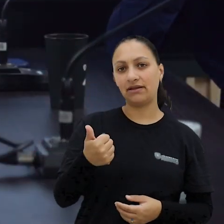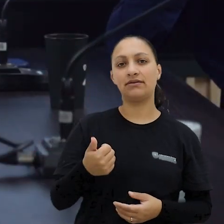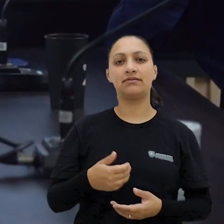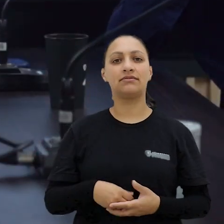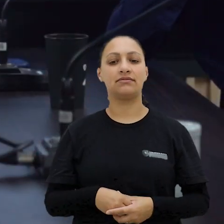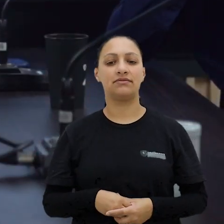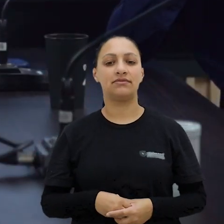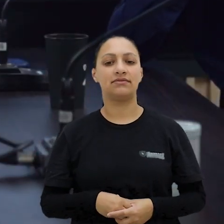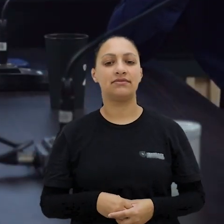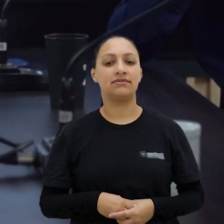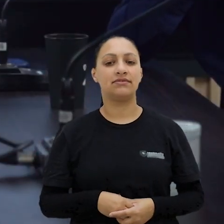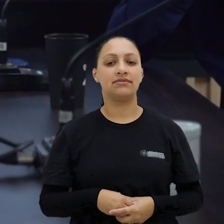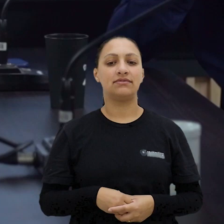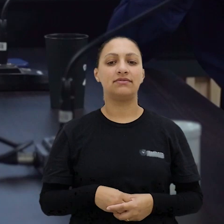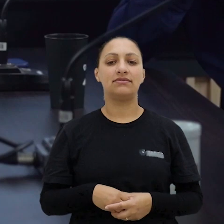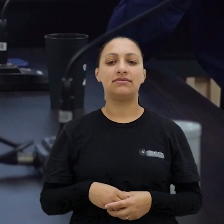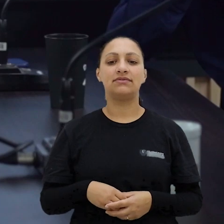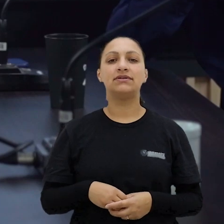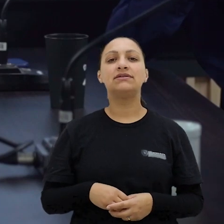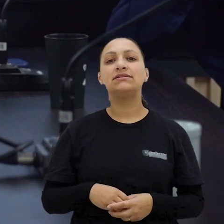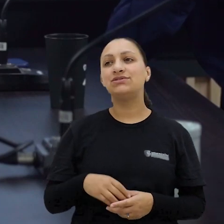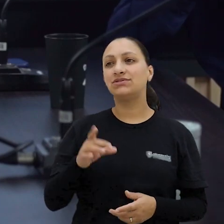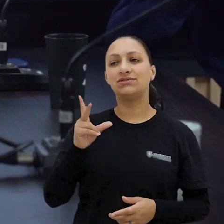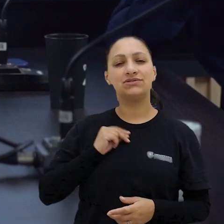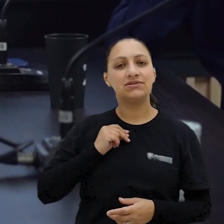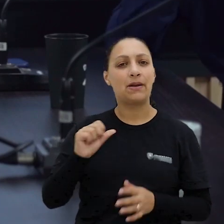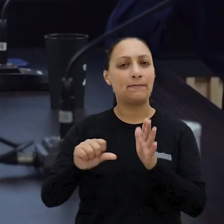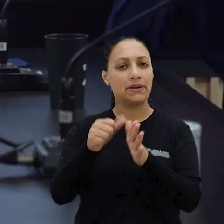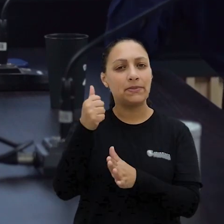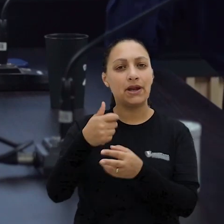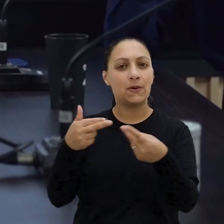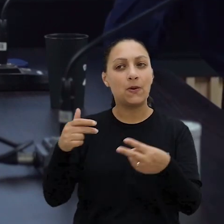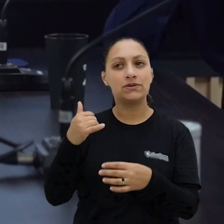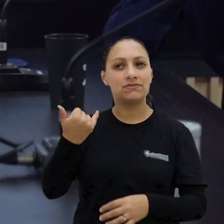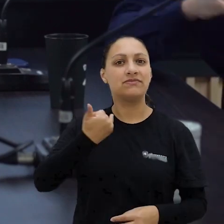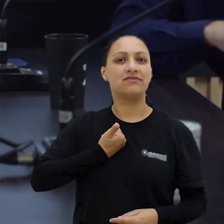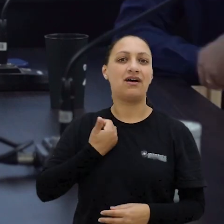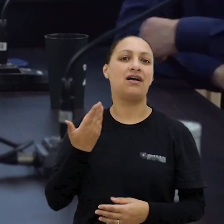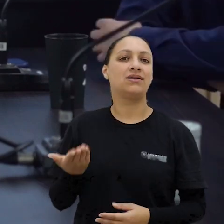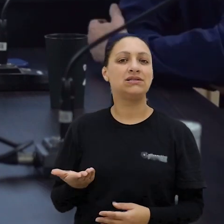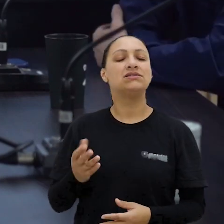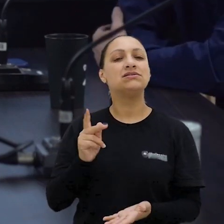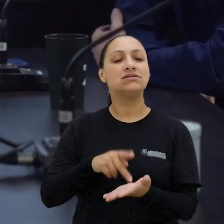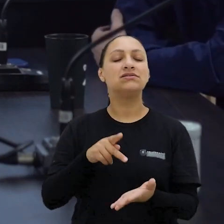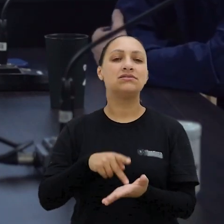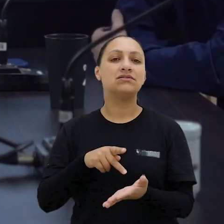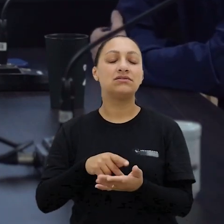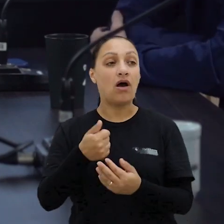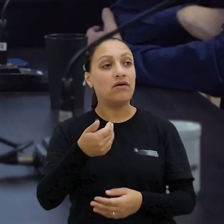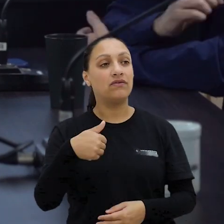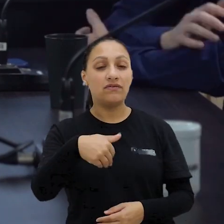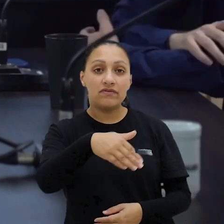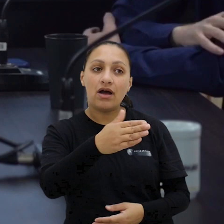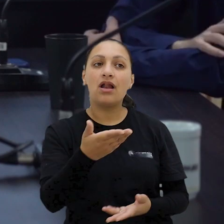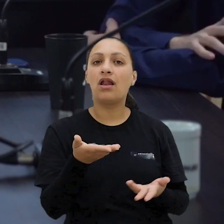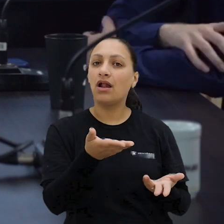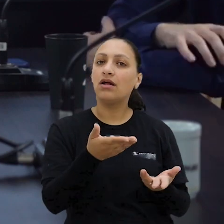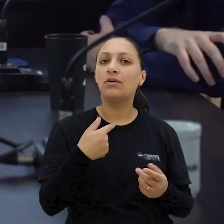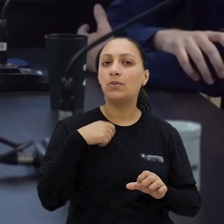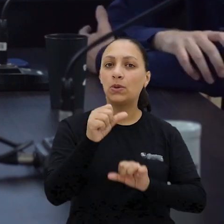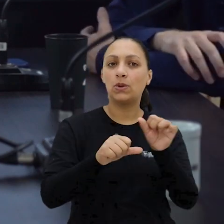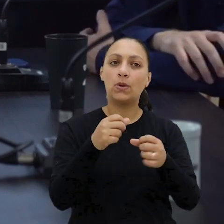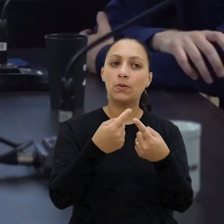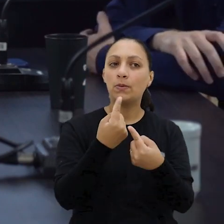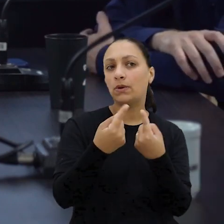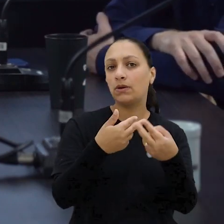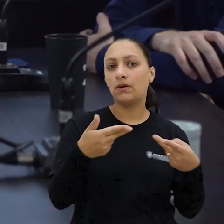bem? Né? Aquela coisa assim, que saudade! Nossa, sim, o primeiro lugar que eu pensei foi realmente, né, ali. Não, vai lá, porque mudaram